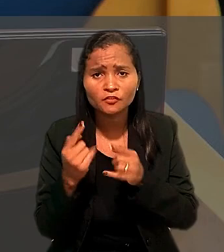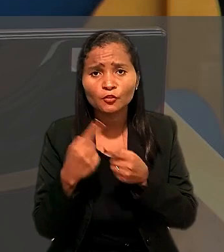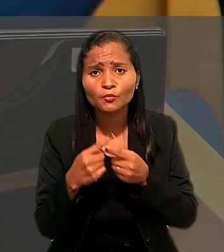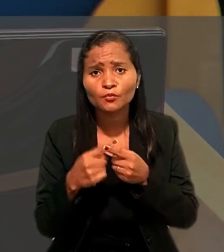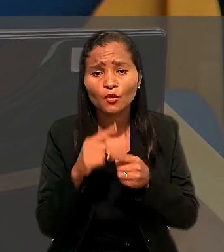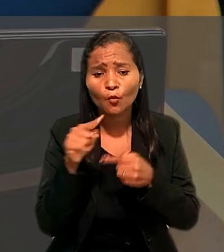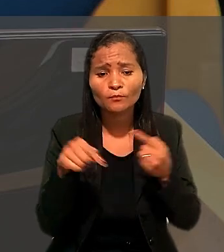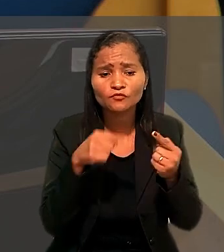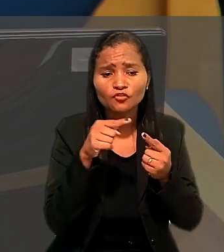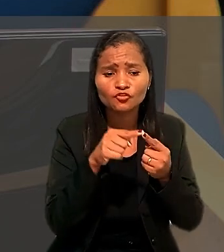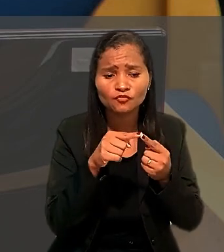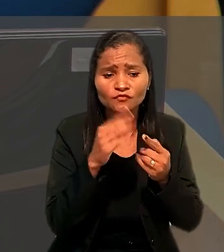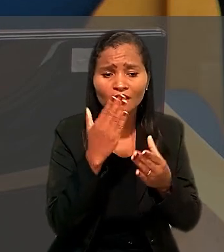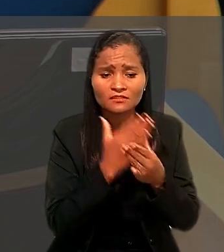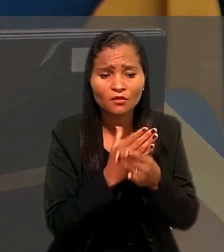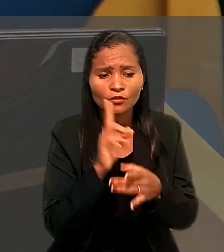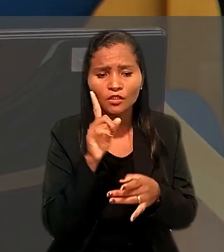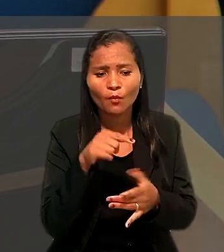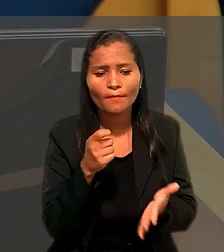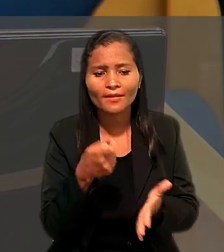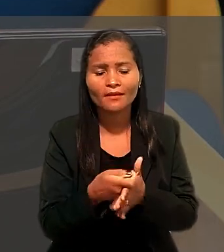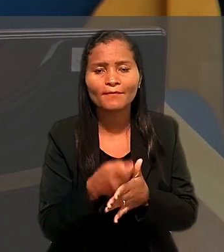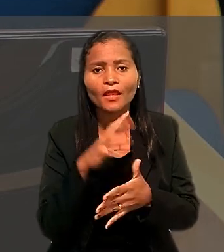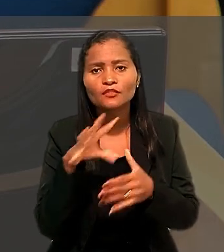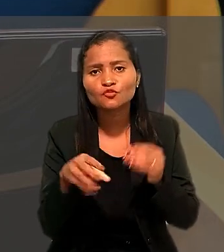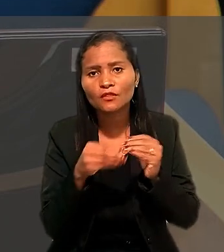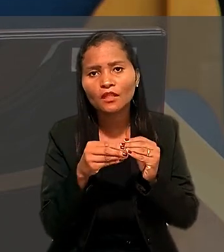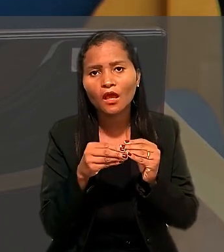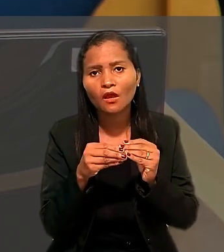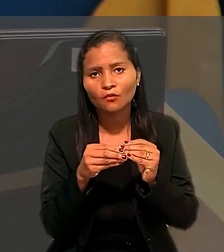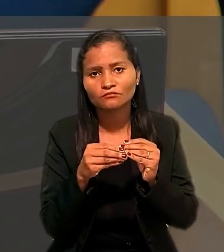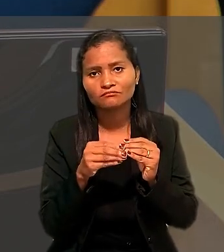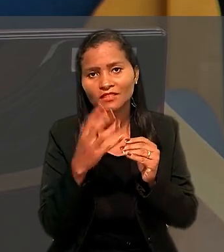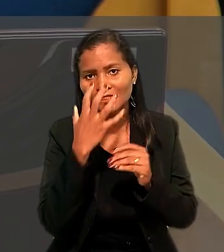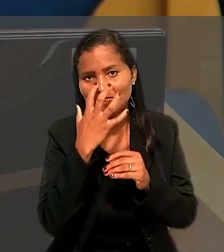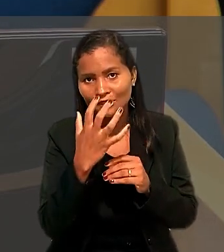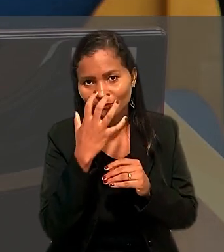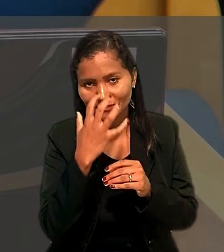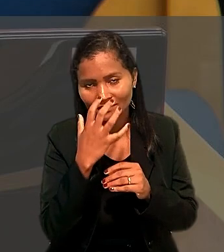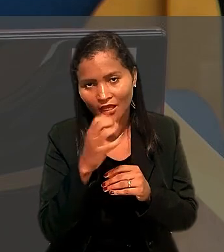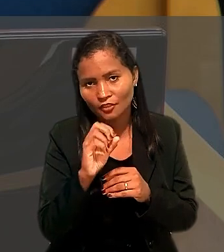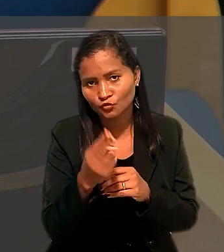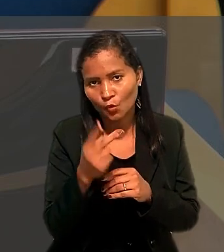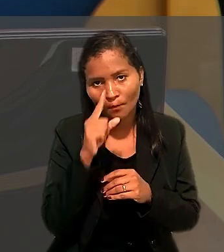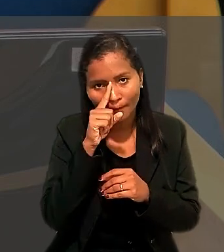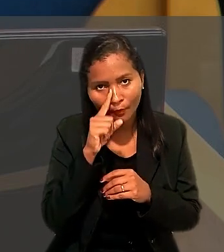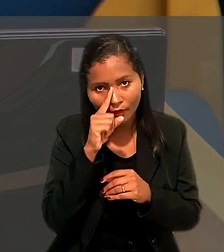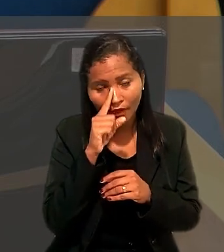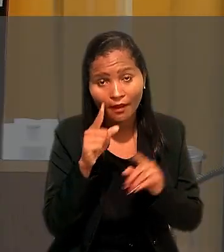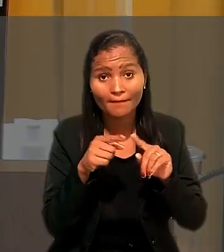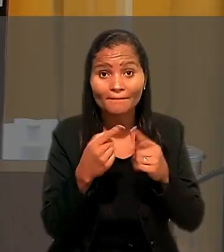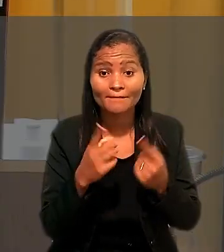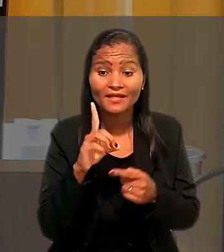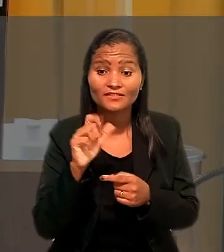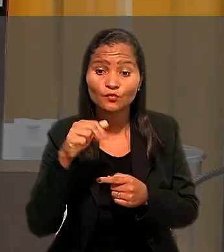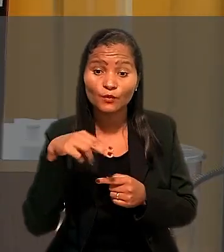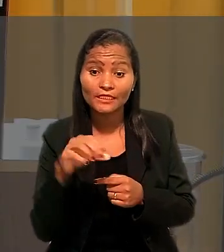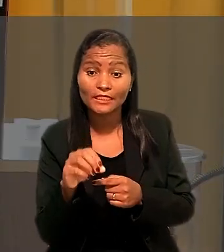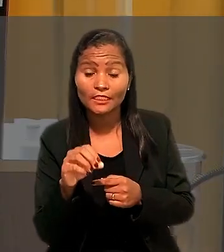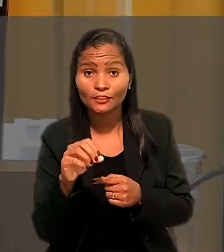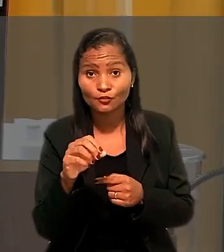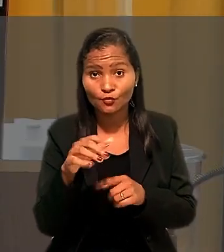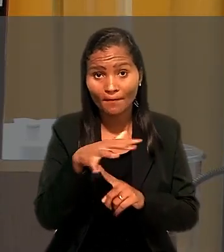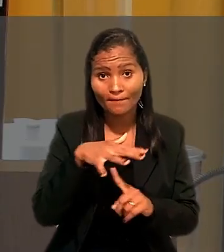instituição, porque o objeto da ação não é o pagamento de adicional de insalubridade ou de periculosidade, mas o dano